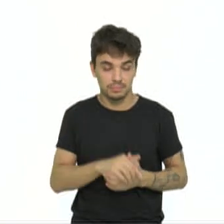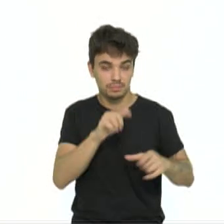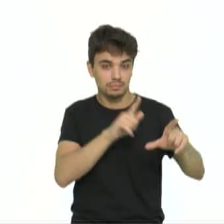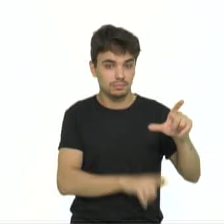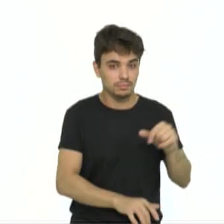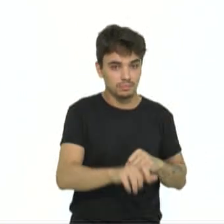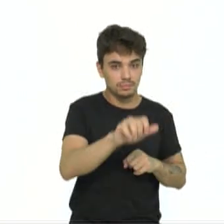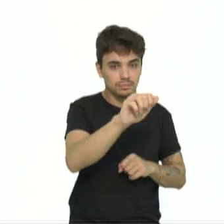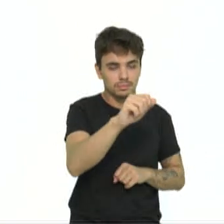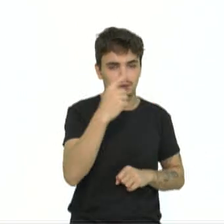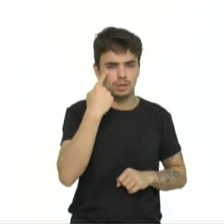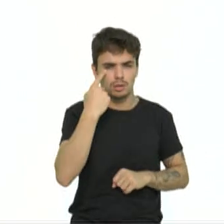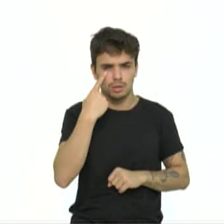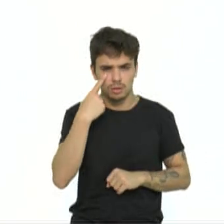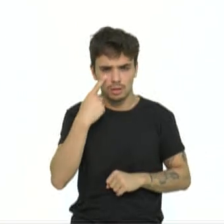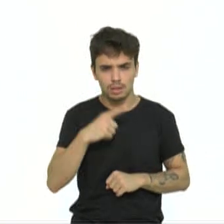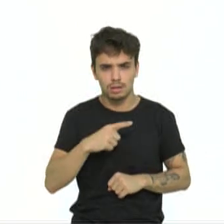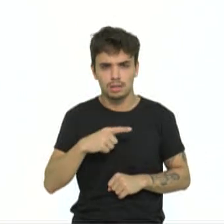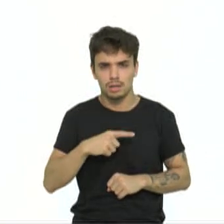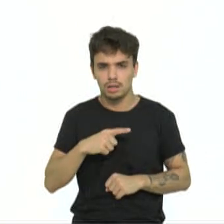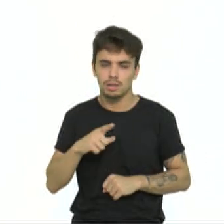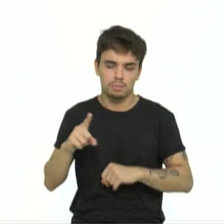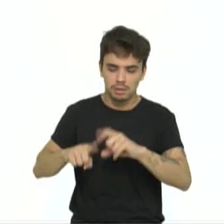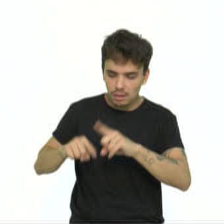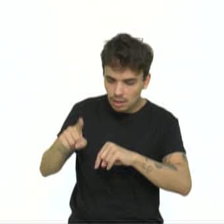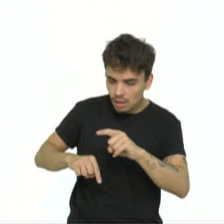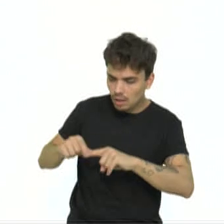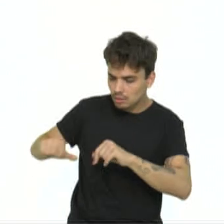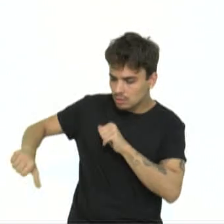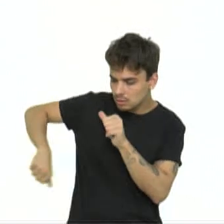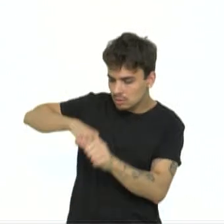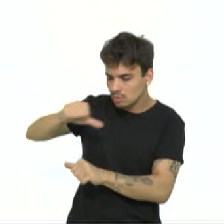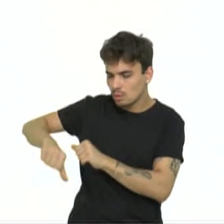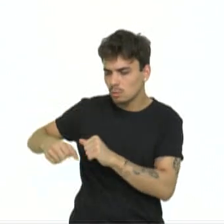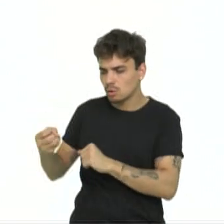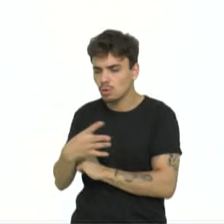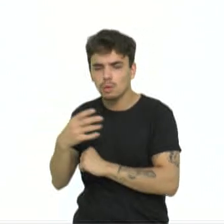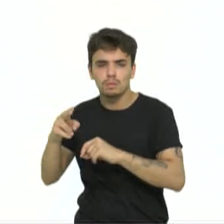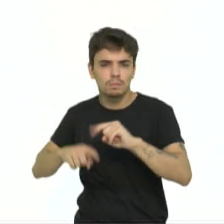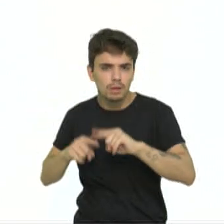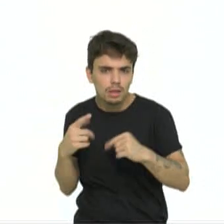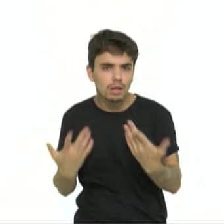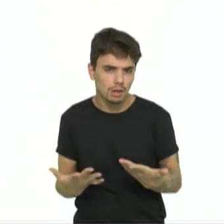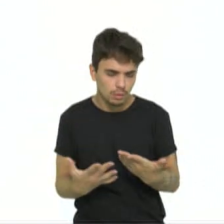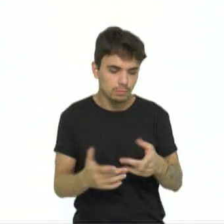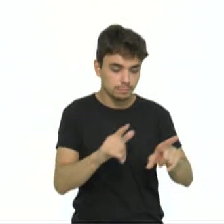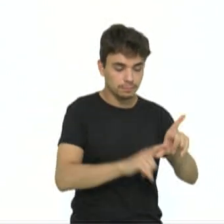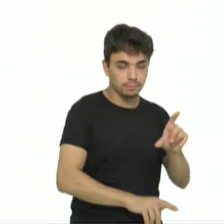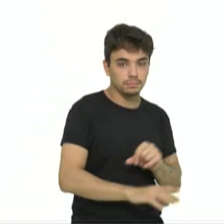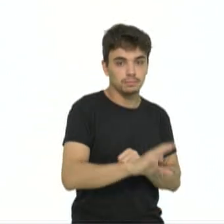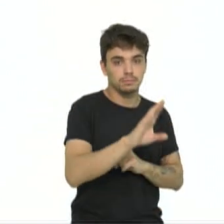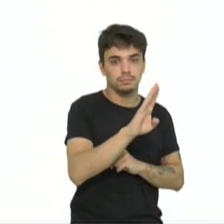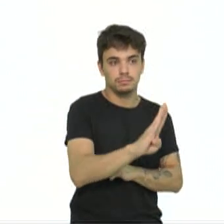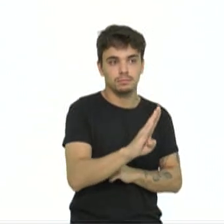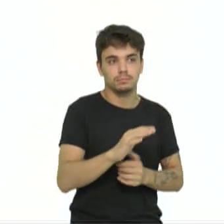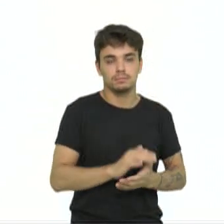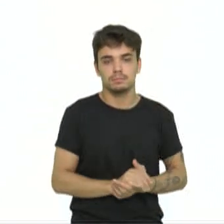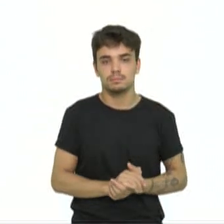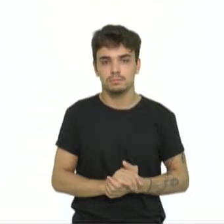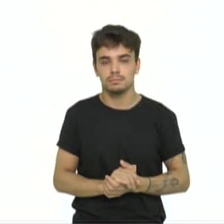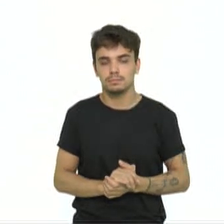A, reciclaram em novos objetos, transformaram isso em novos objetos? Alternativa D,